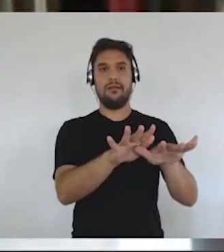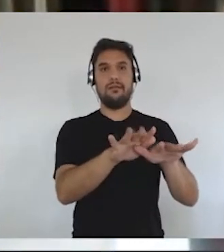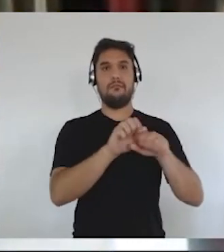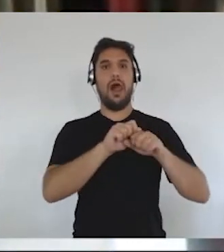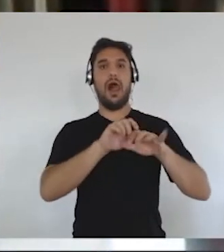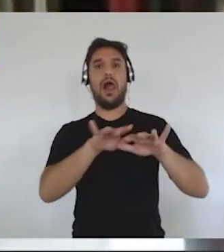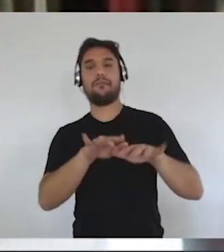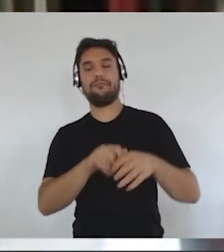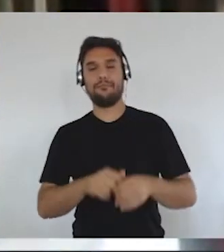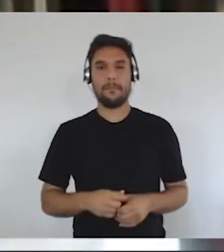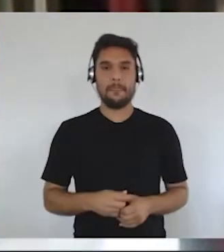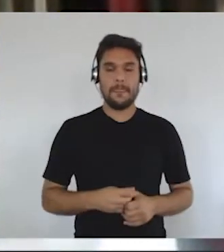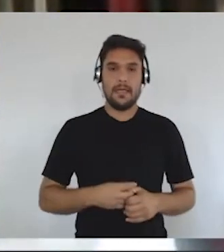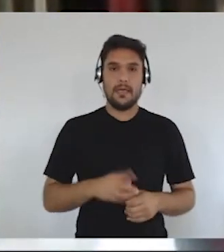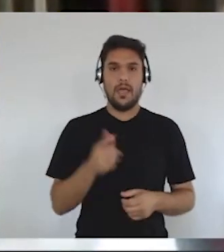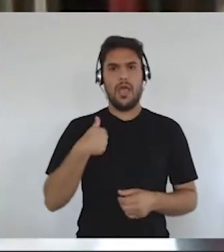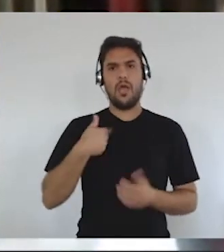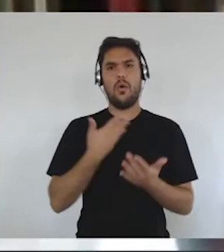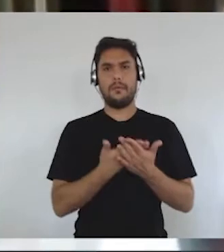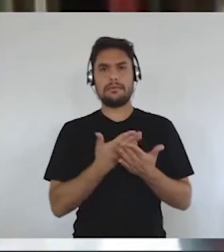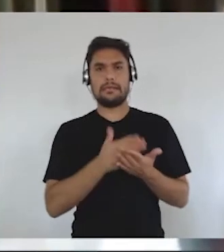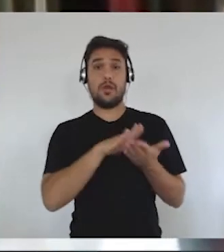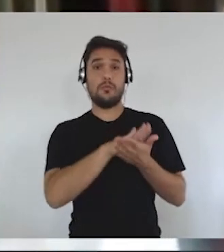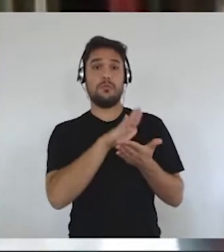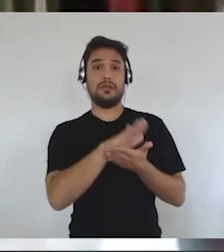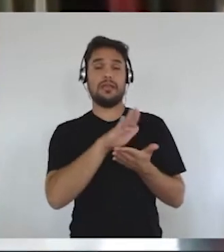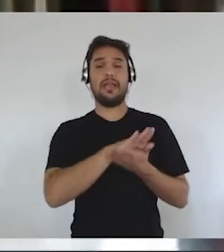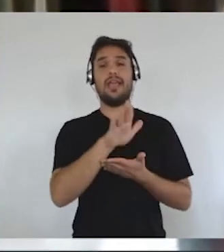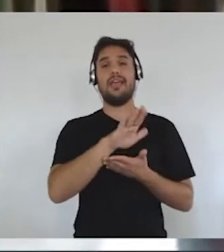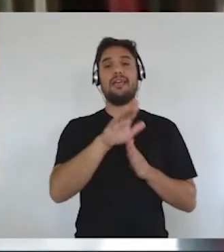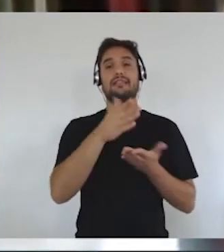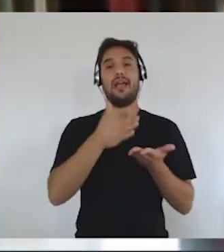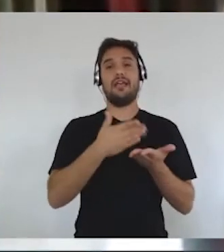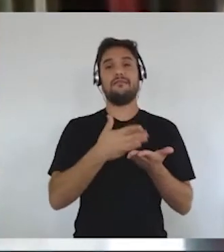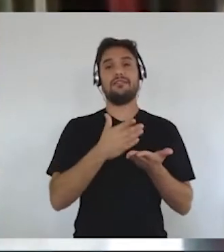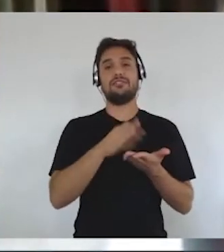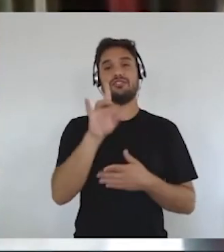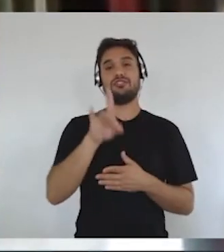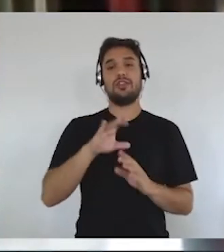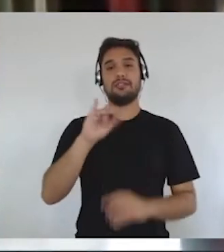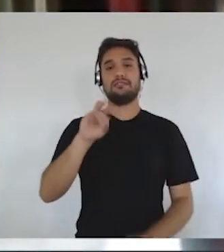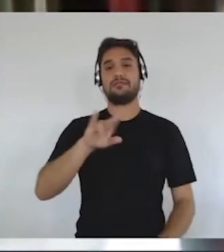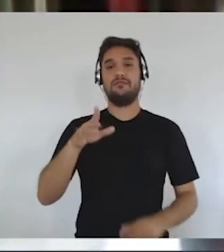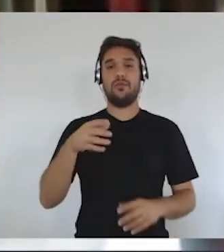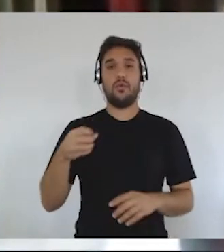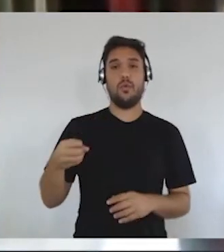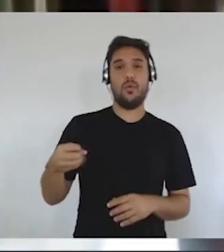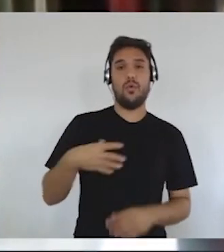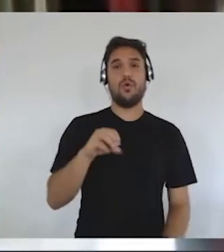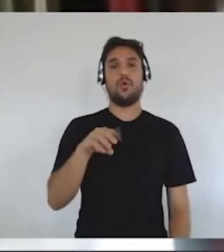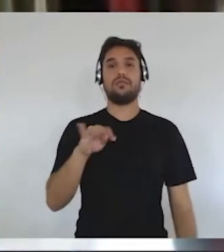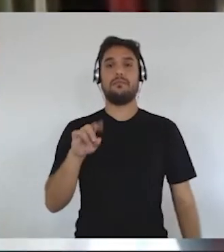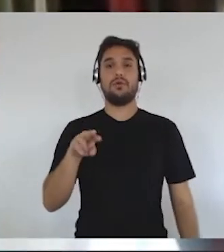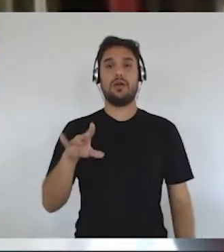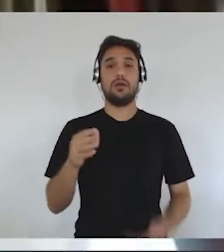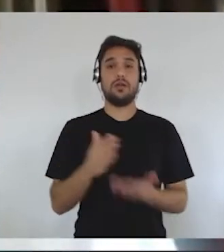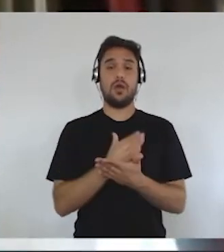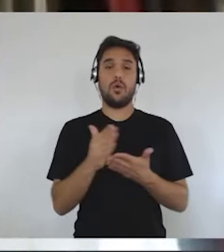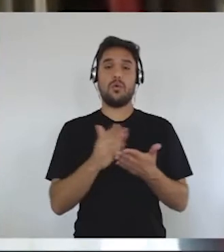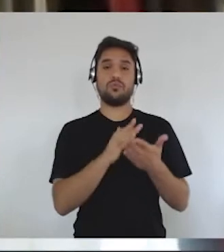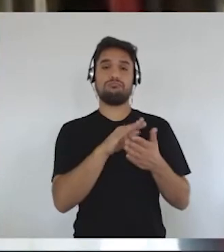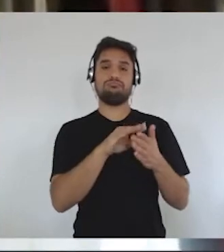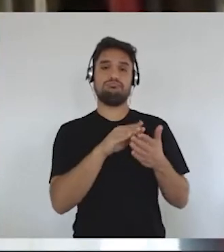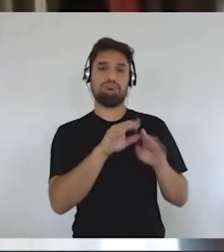né? Que foi um estudo que eu publiquei agora na revista de Direito Civil Contemporâneo e também em algumas plataformas internacionais e